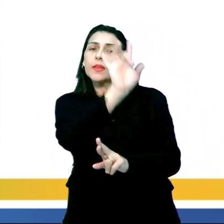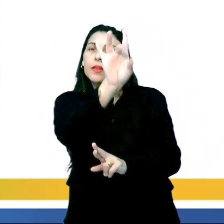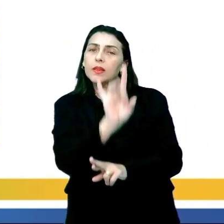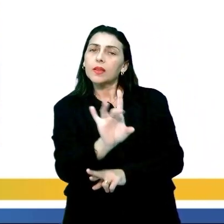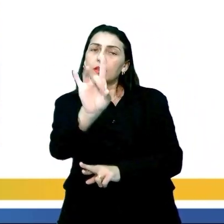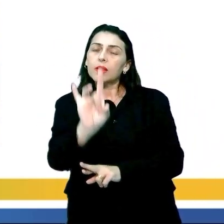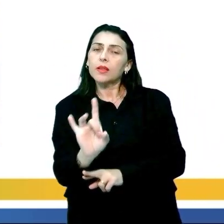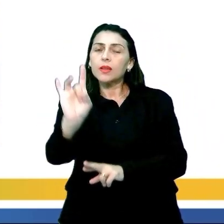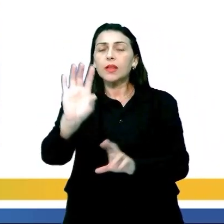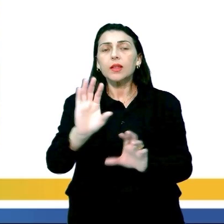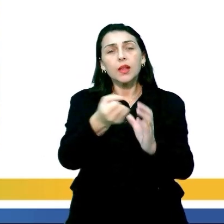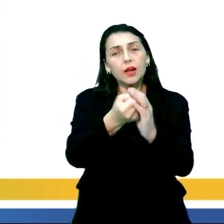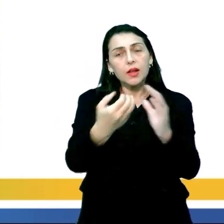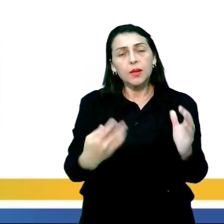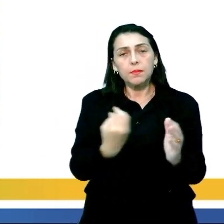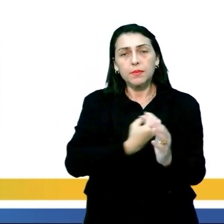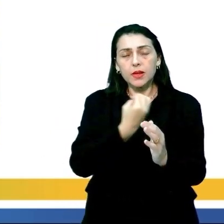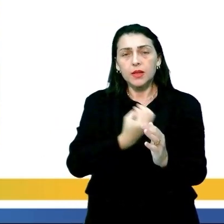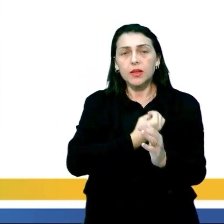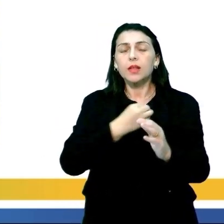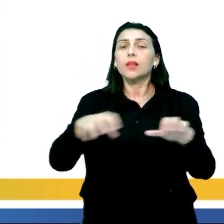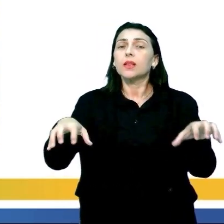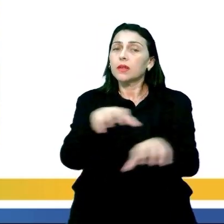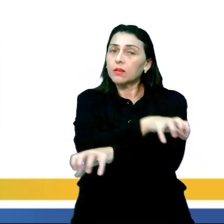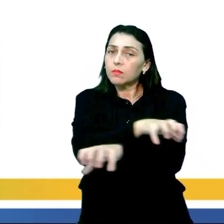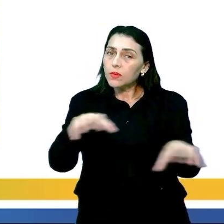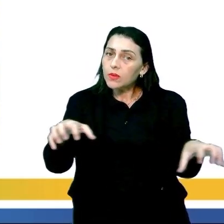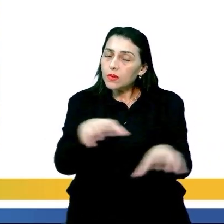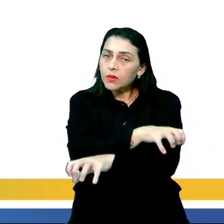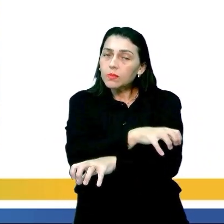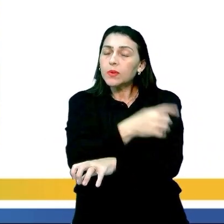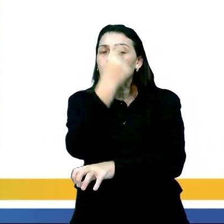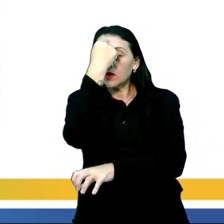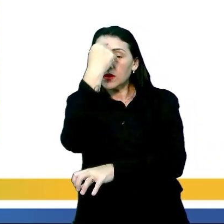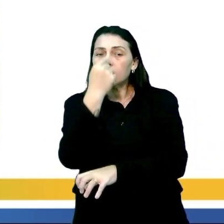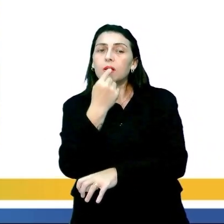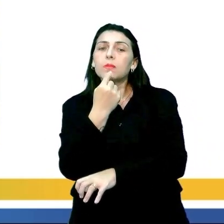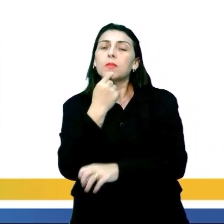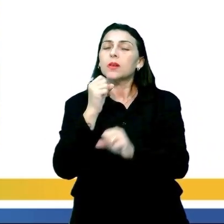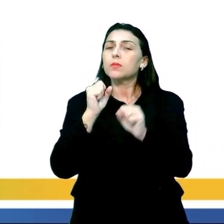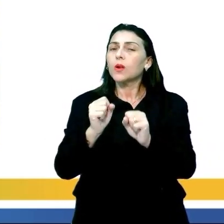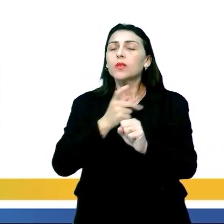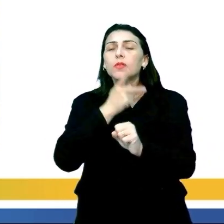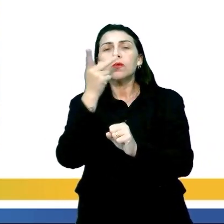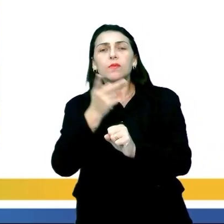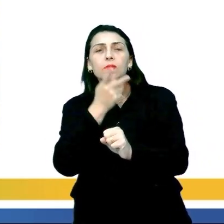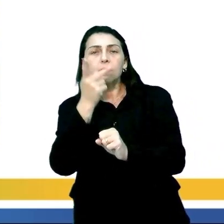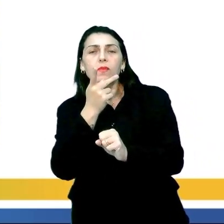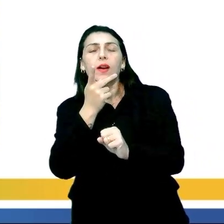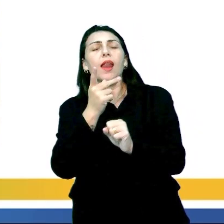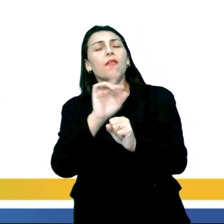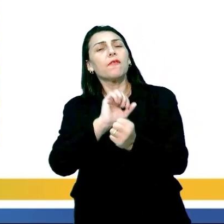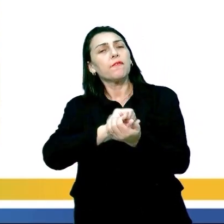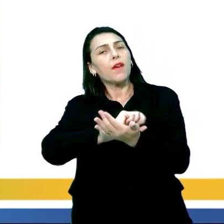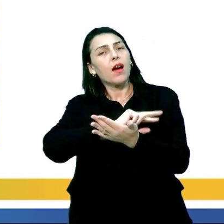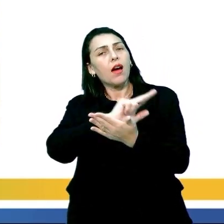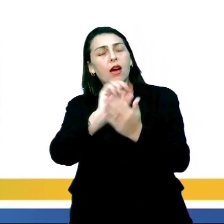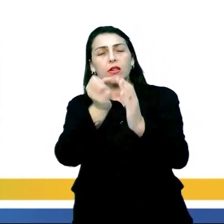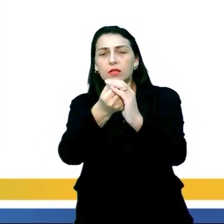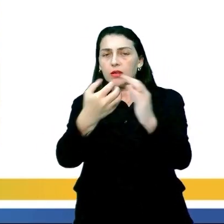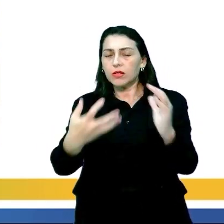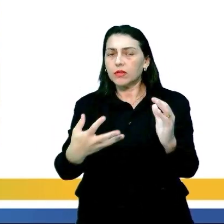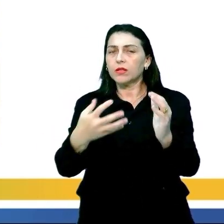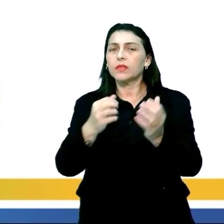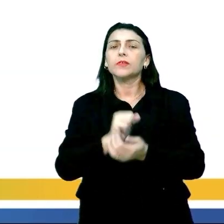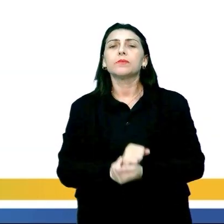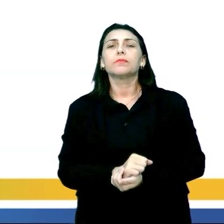das características presentes aí nesses biomas. Então, uma imagem, ela pode falar muito, como a gente pode observar aqui